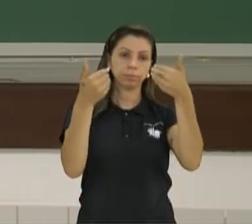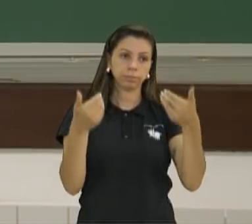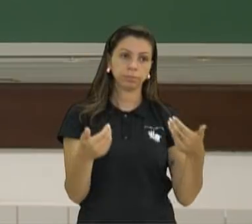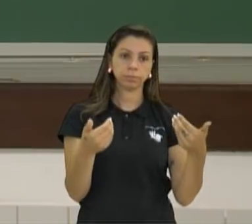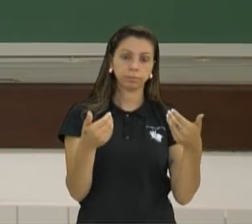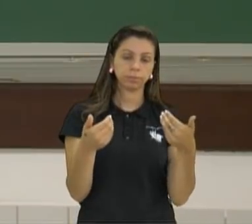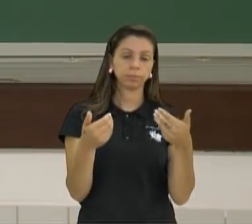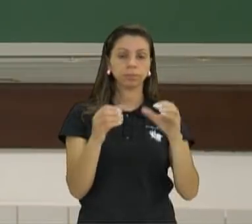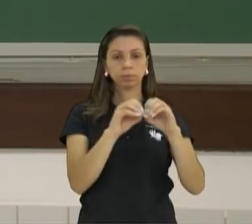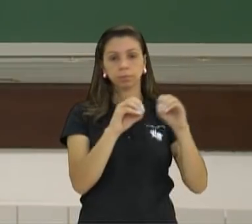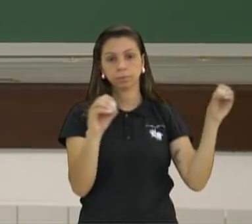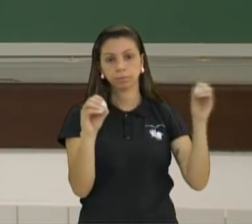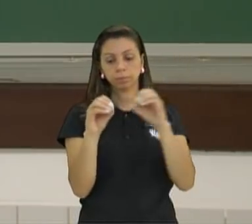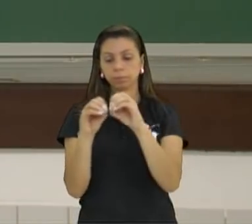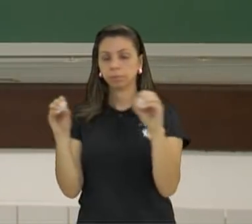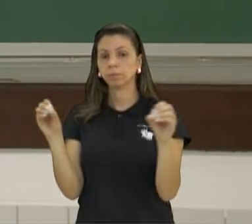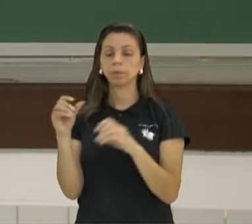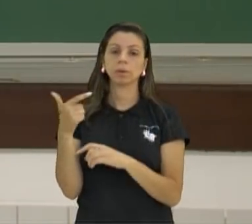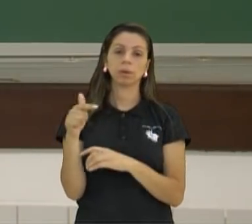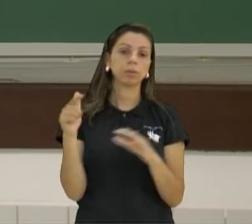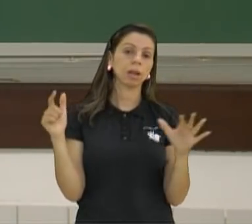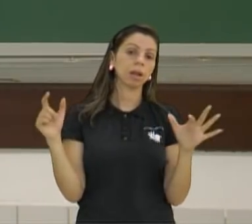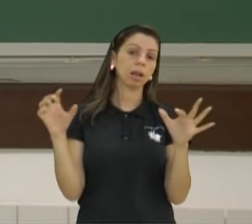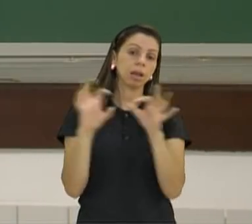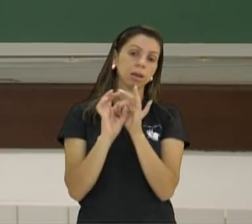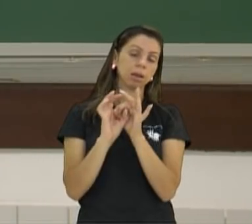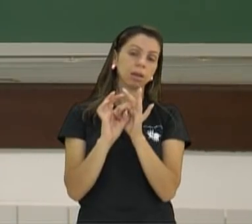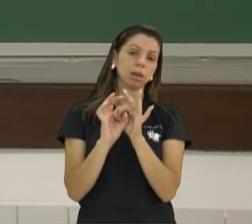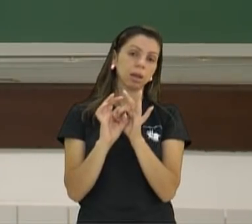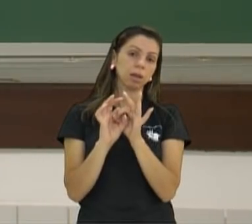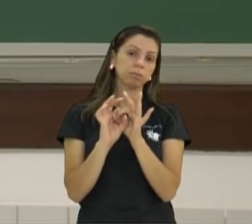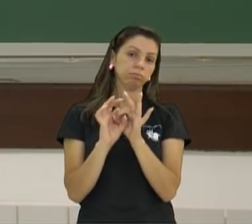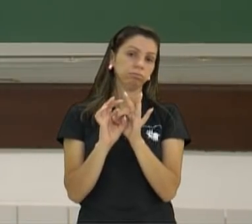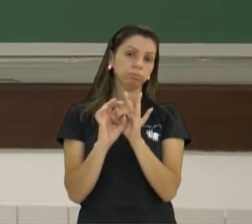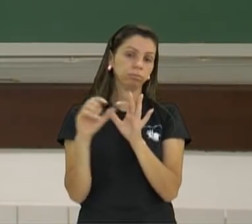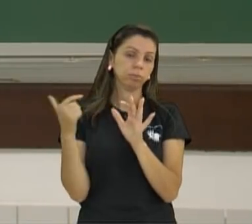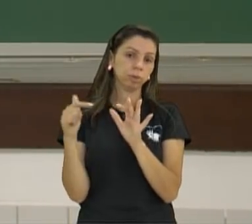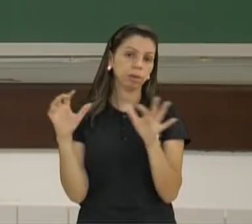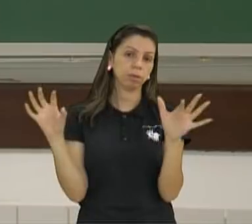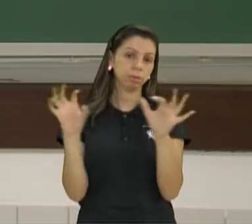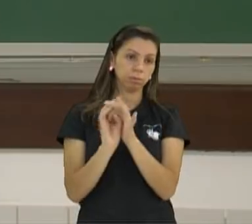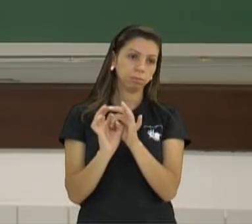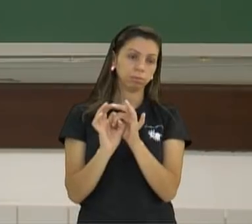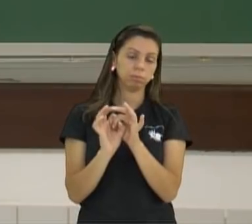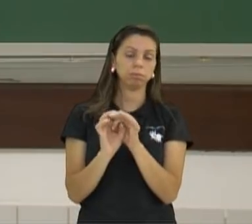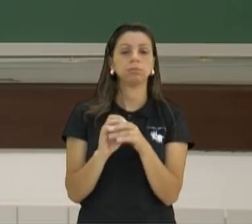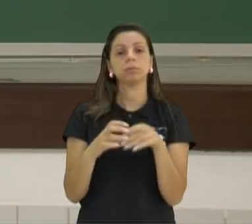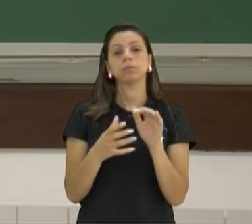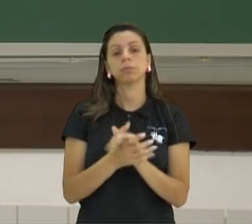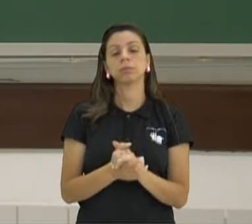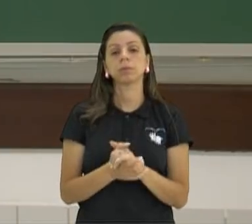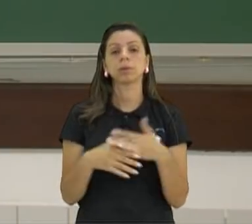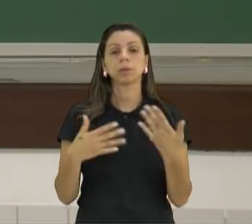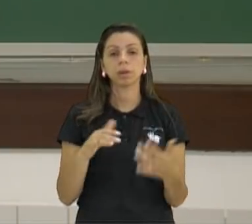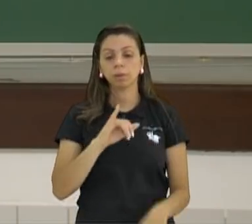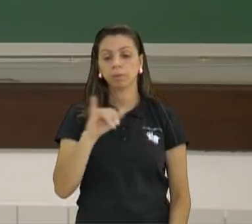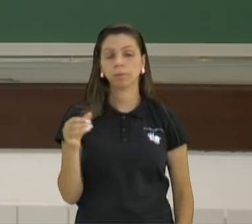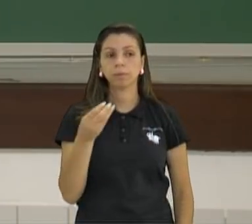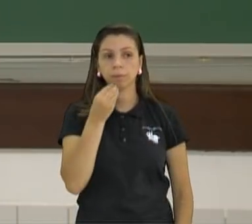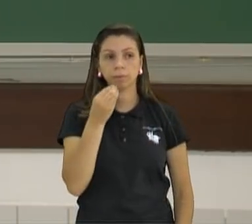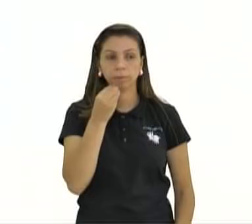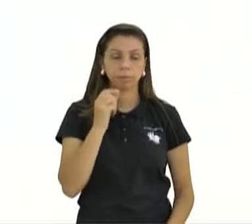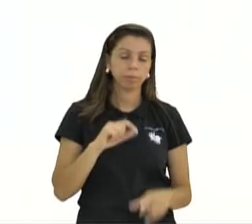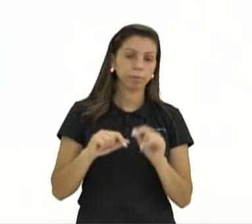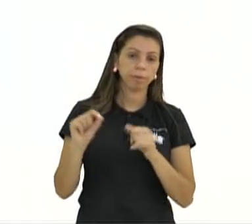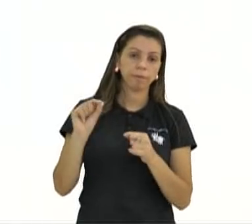separar as orações coordenadas que não estejam ligadas por conectivos. Olha aqui, é uma oportunidade para fazer